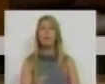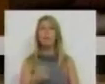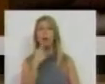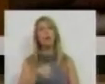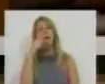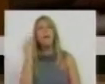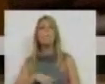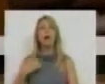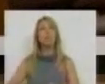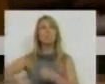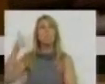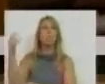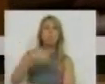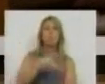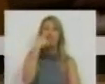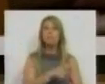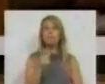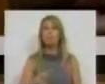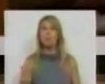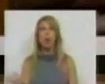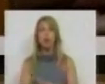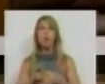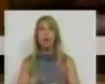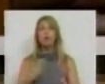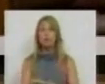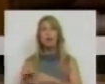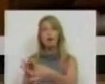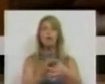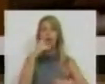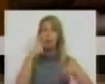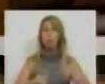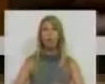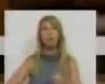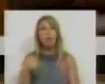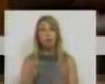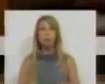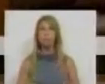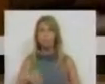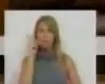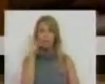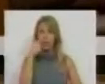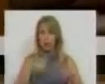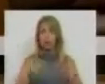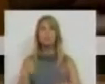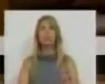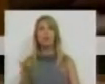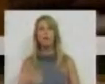mais importantes do que as pessoas, que se una na solidariedade entre os povos e na melhoria concreta da vida das pessoas.